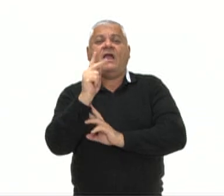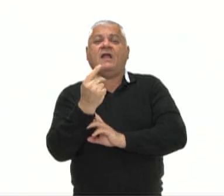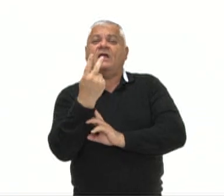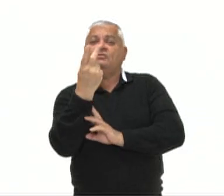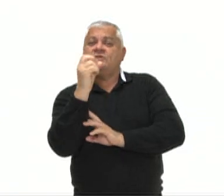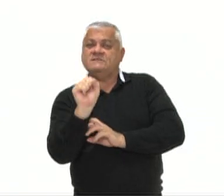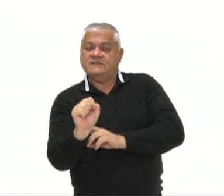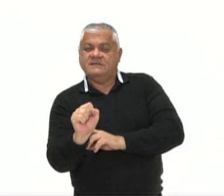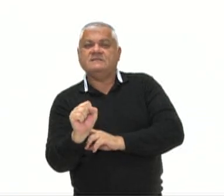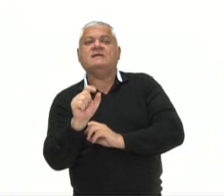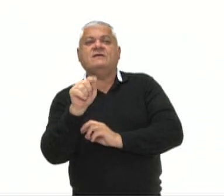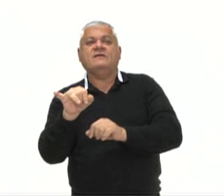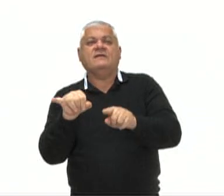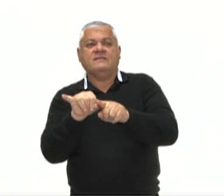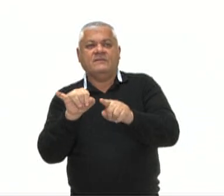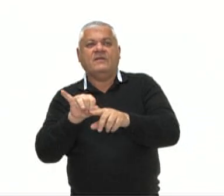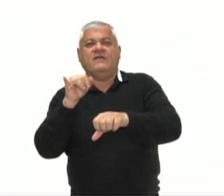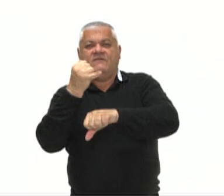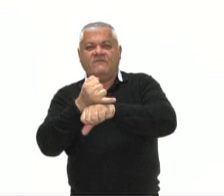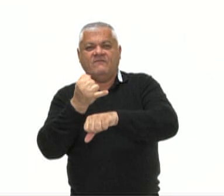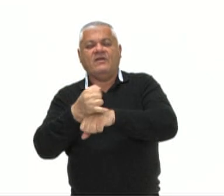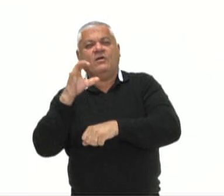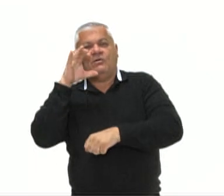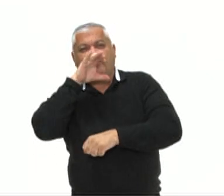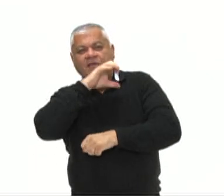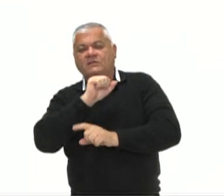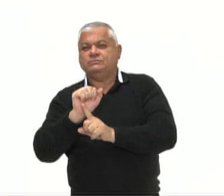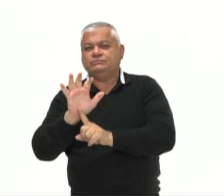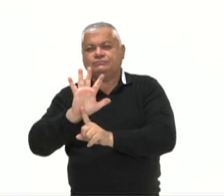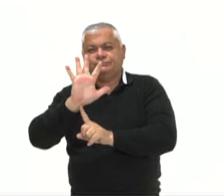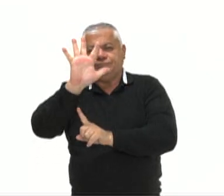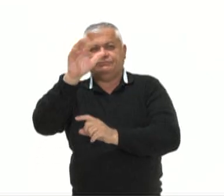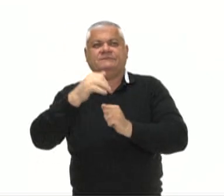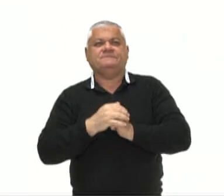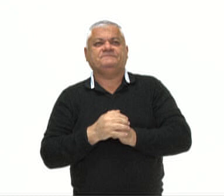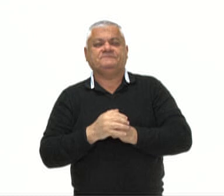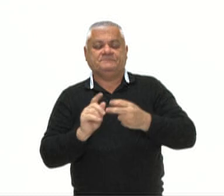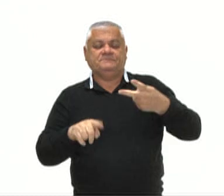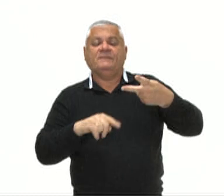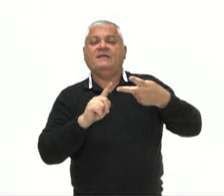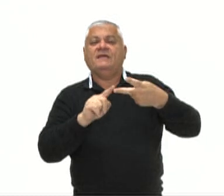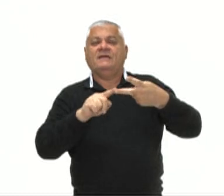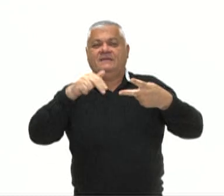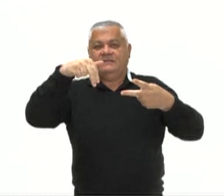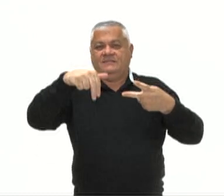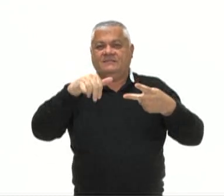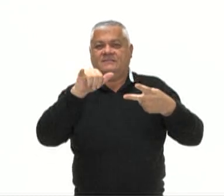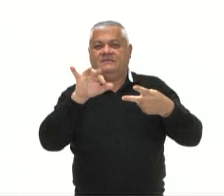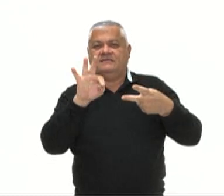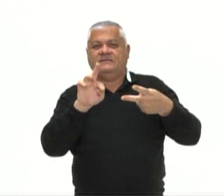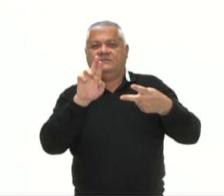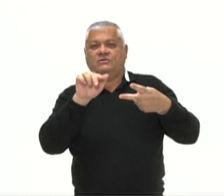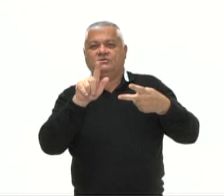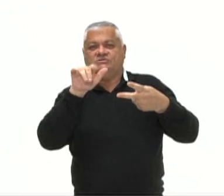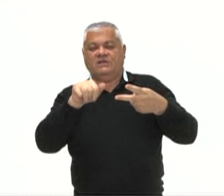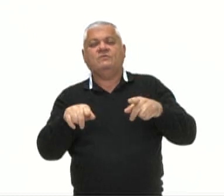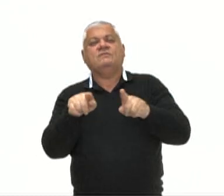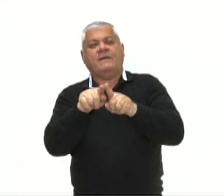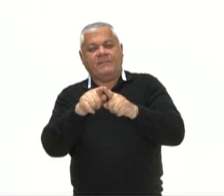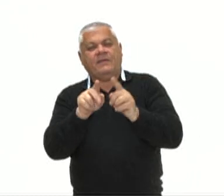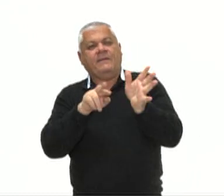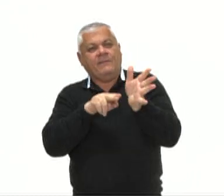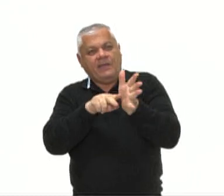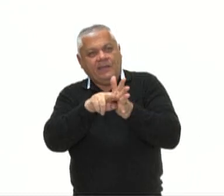de tubulações hidrotermais quentes. Muito bem. Metabolismo do nitrogênio. Procariontes também, que